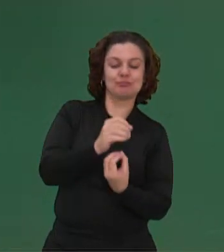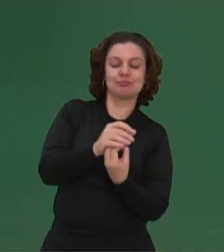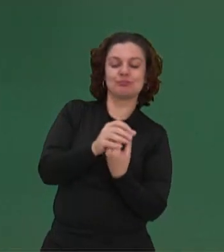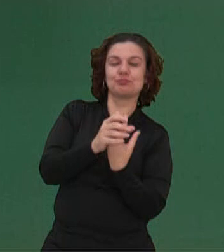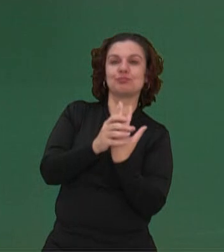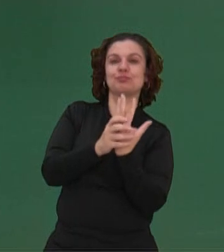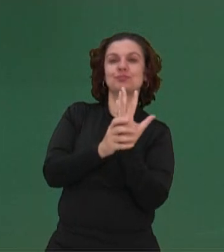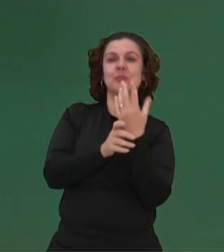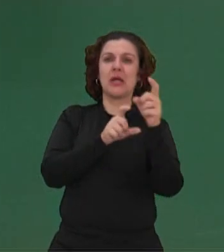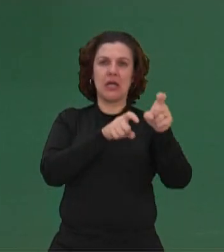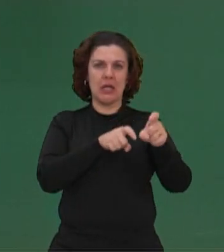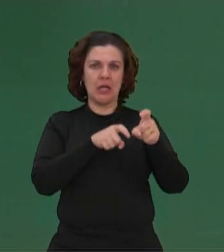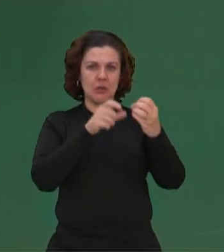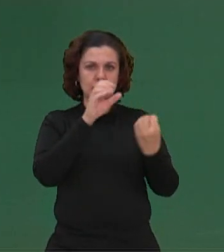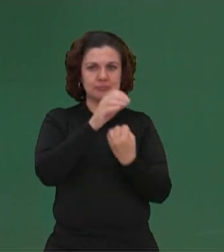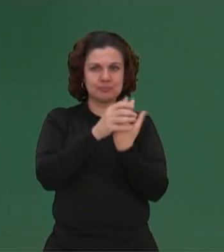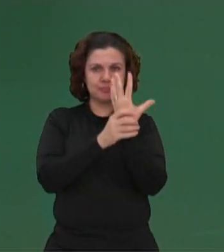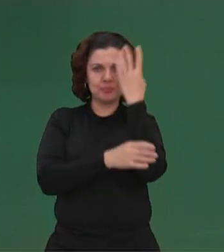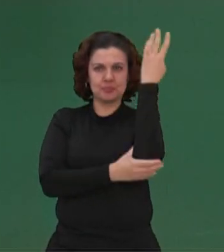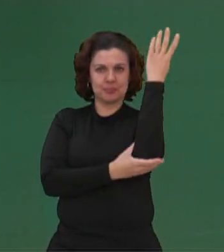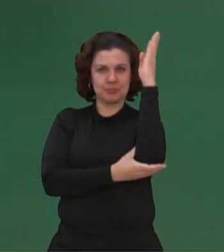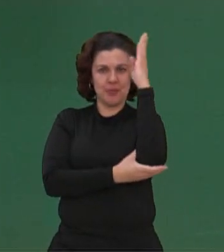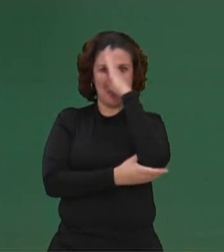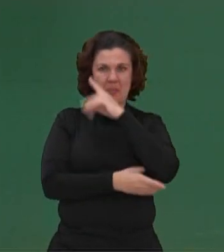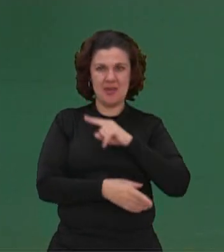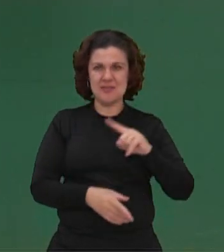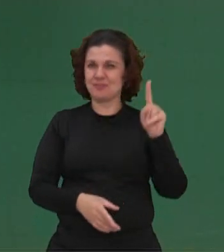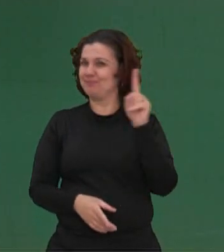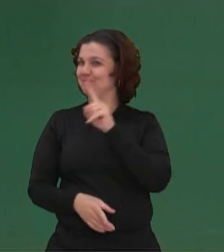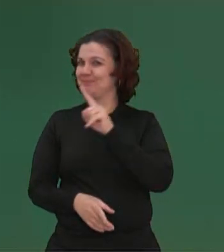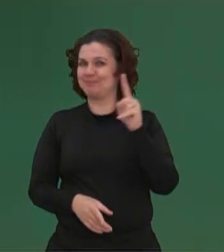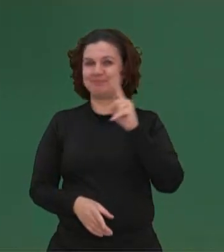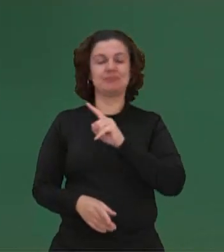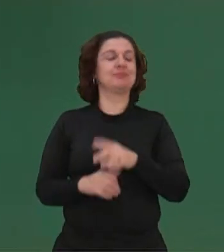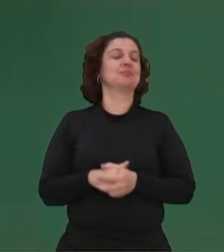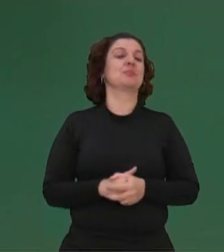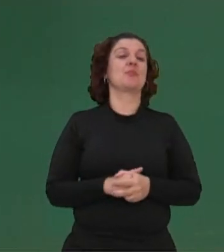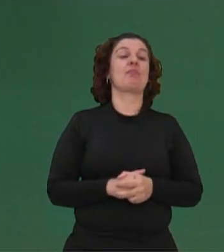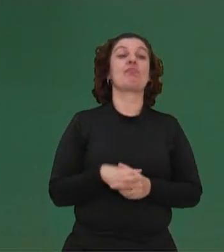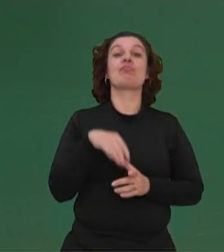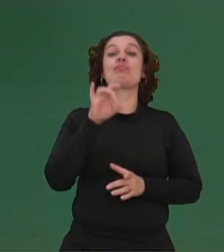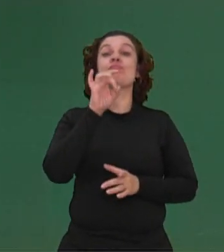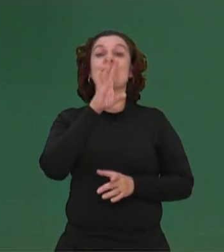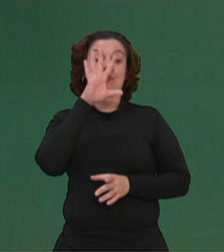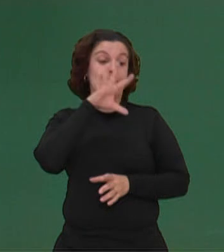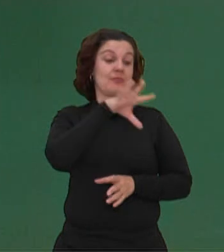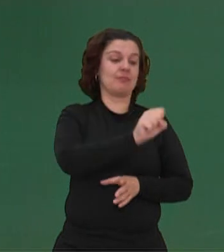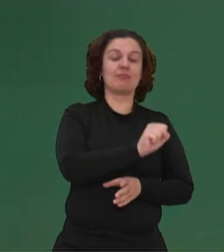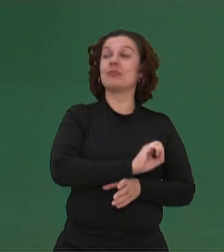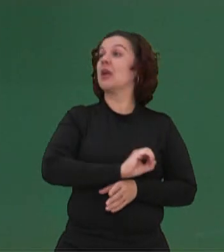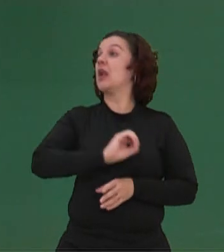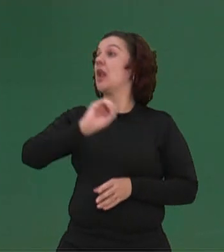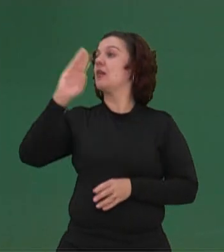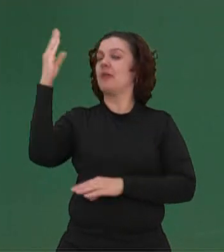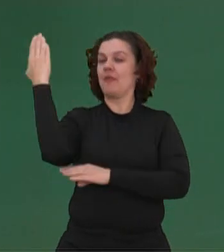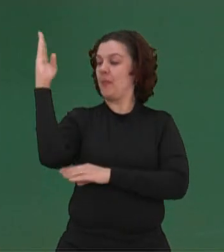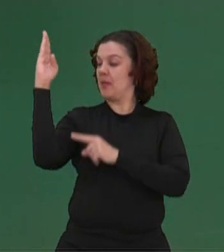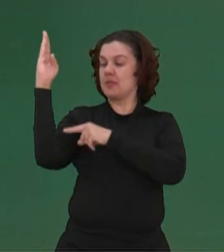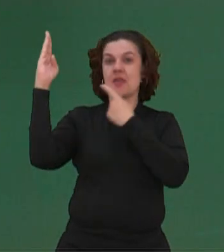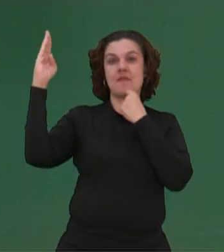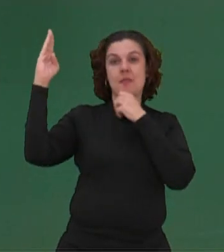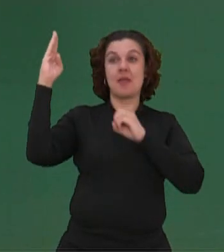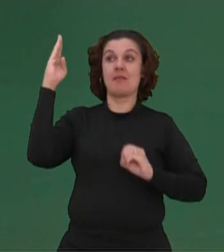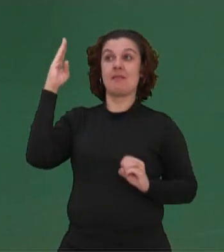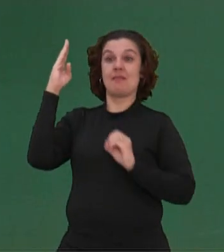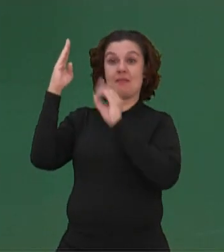plantava, não se tinha cultura do pau-brasil, não se plantava isso os portugueses. Apenas a extração da madeira. E